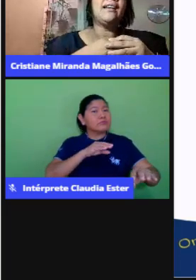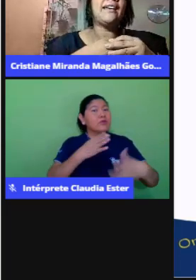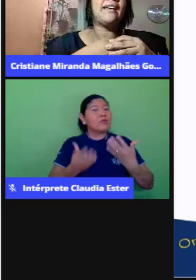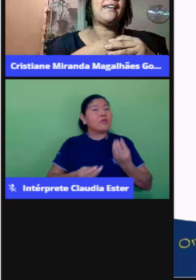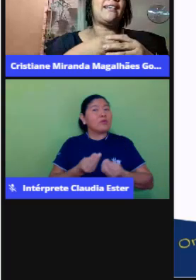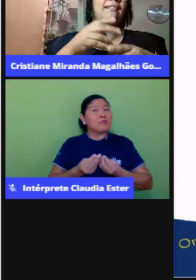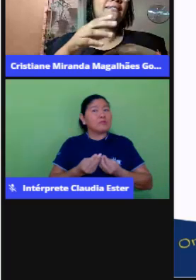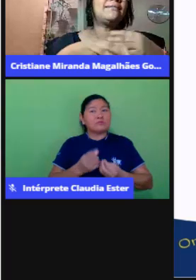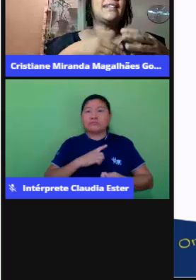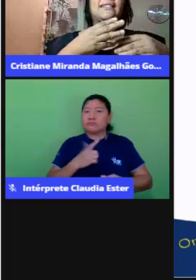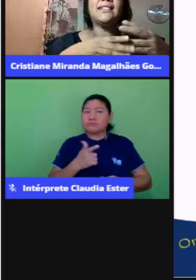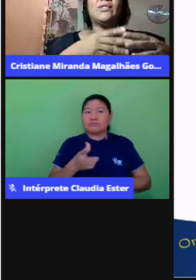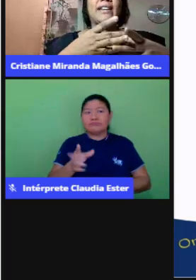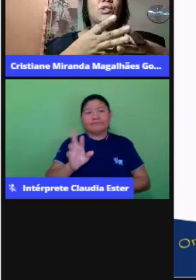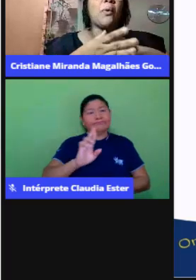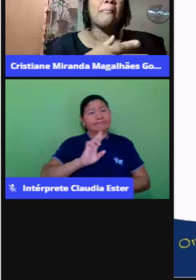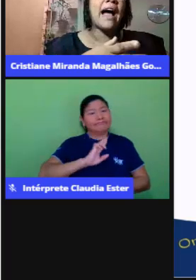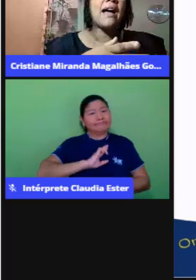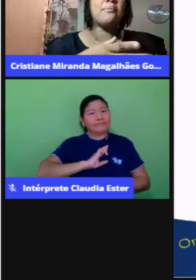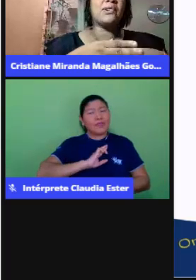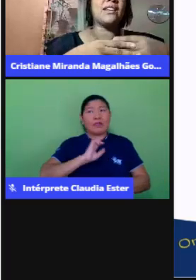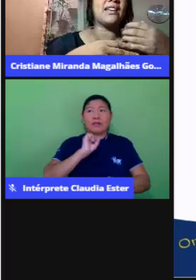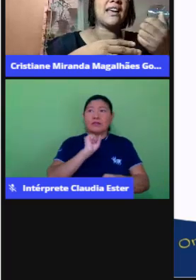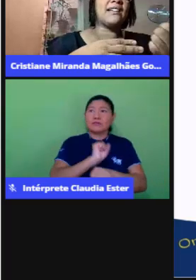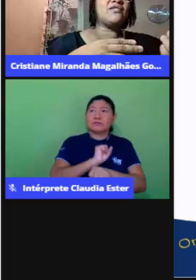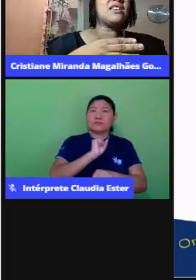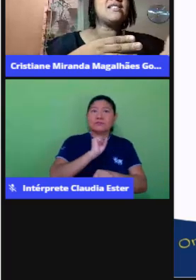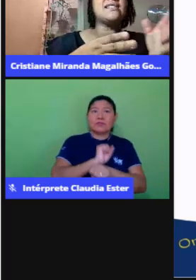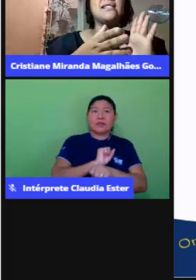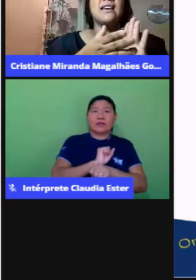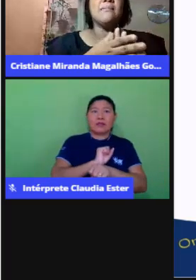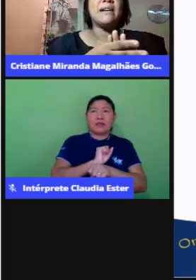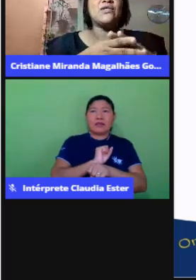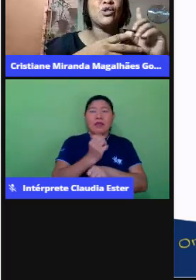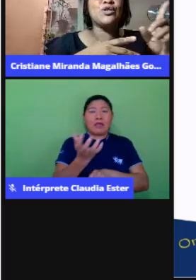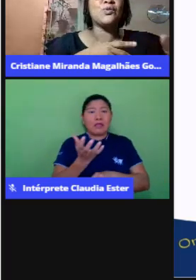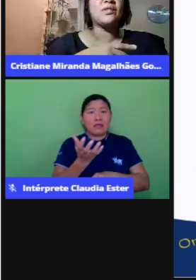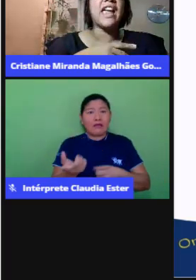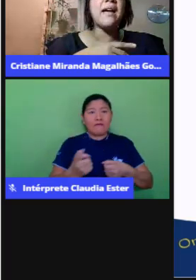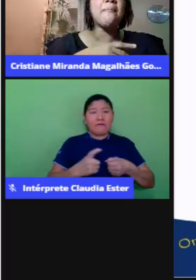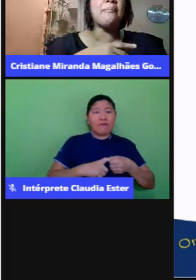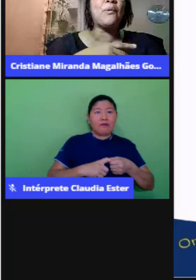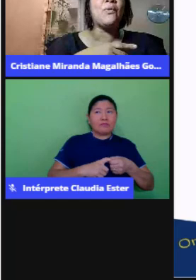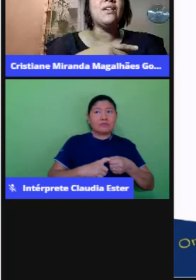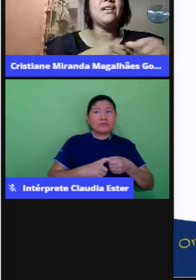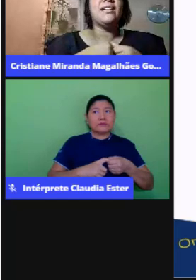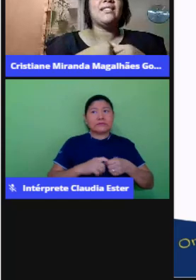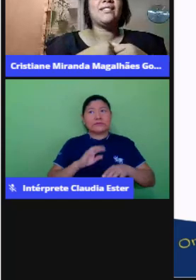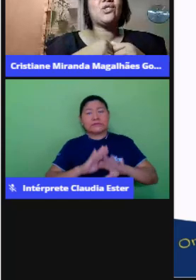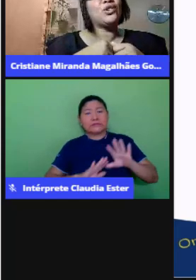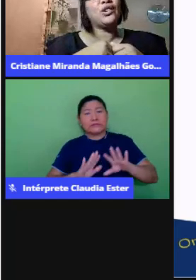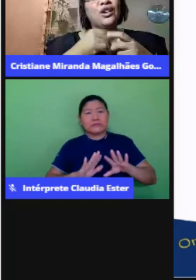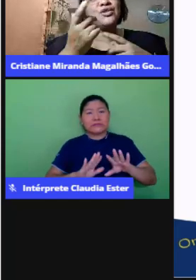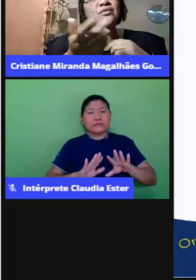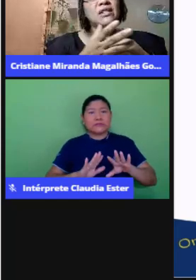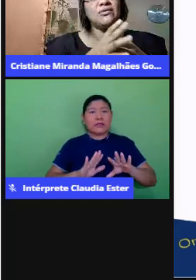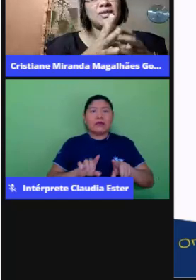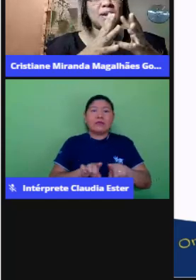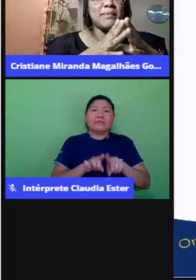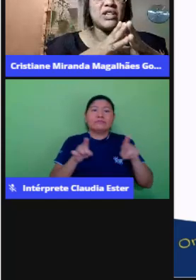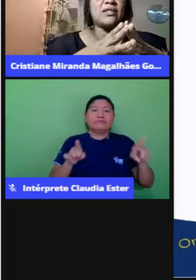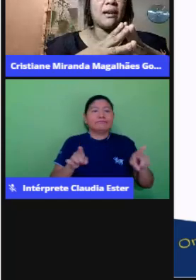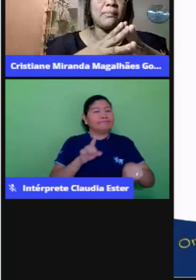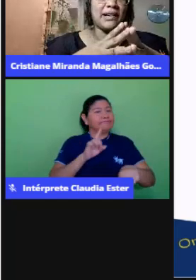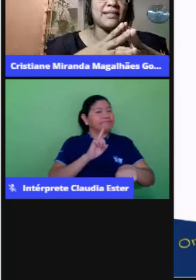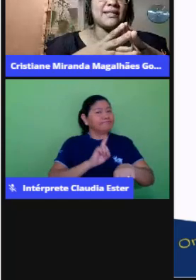fica tentando retomar, porque ninguém disse, mas o nosso tempo cronológico não